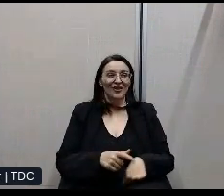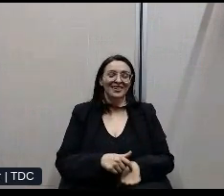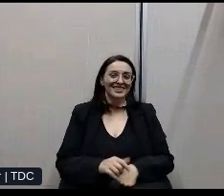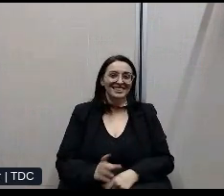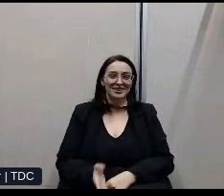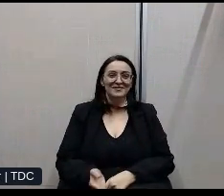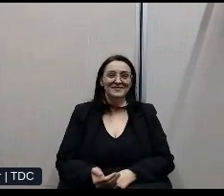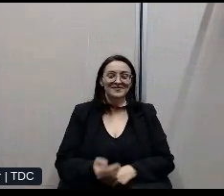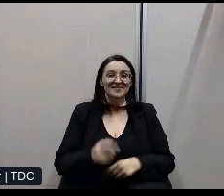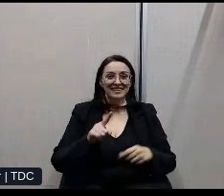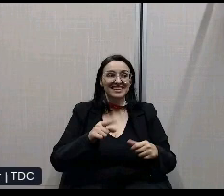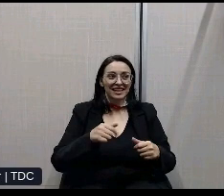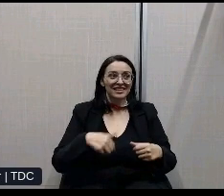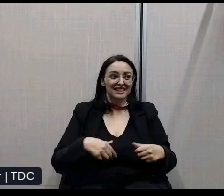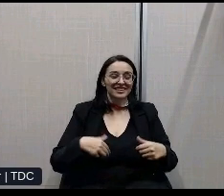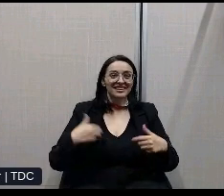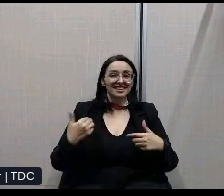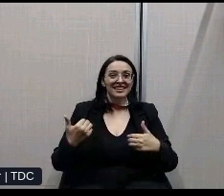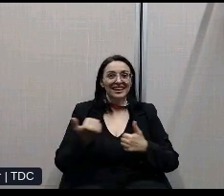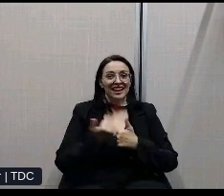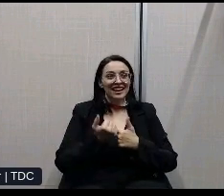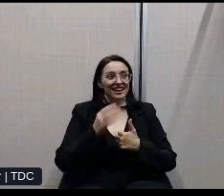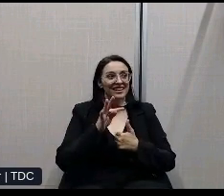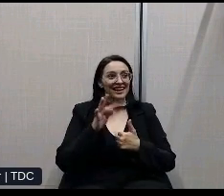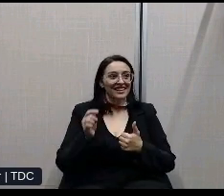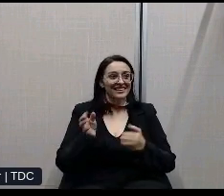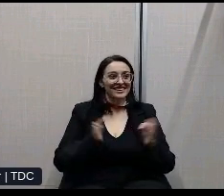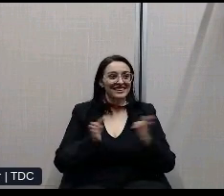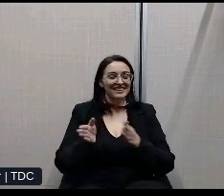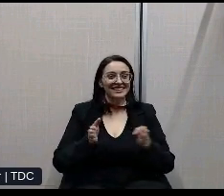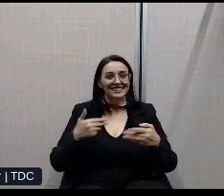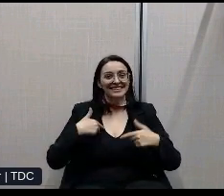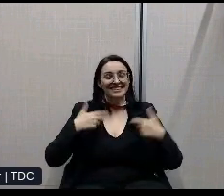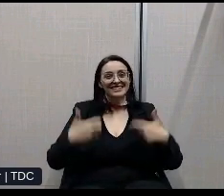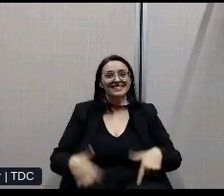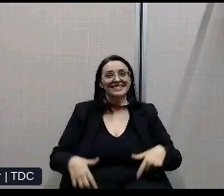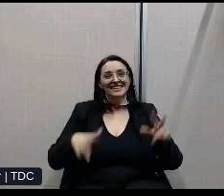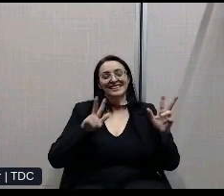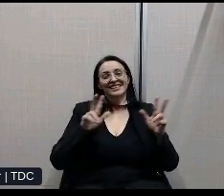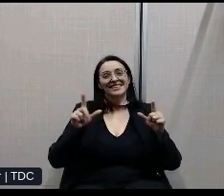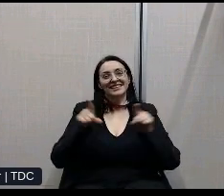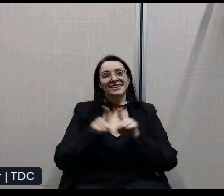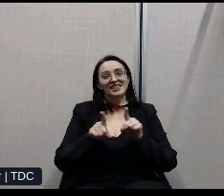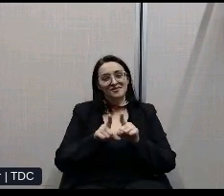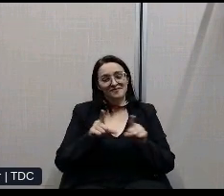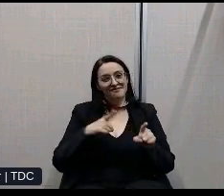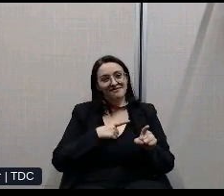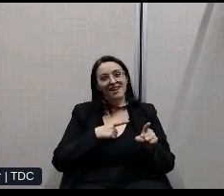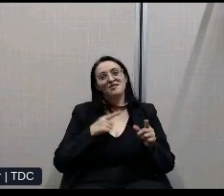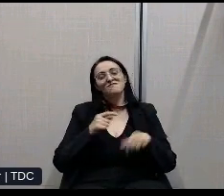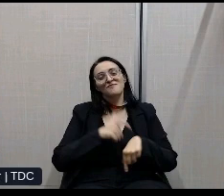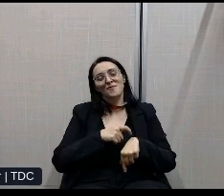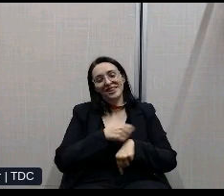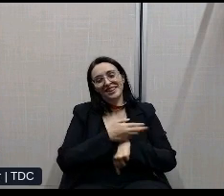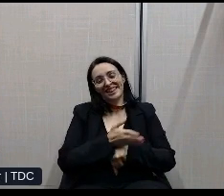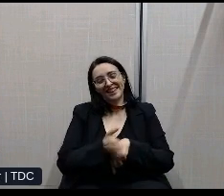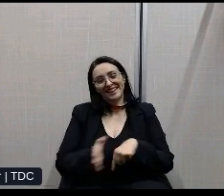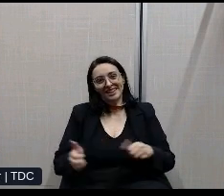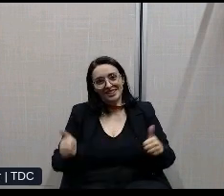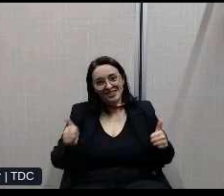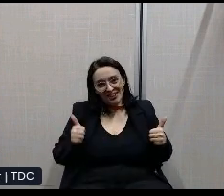tecnologia assistiva, elas estão bem conectadas nesses tempos de pandemia que vivemos e ainda temos em alguns momentos. Tá